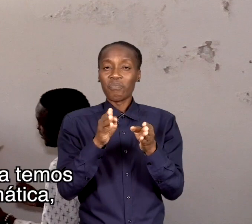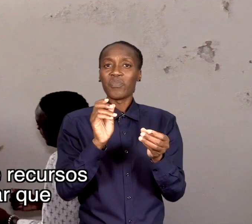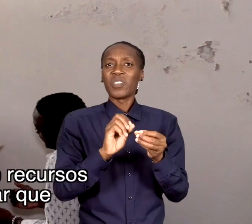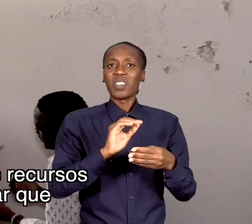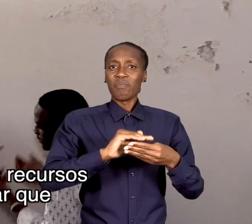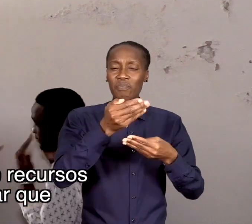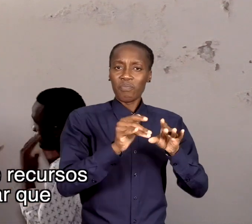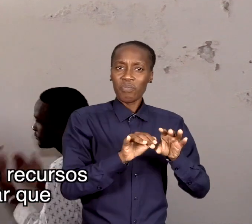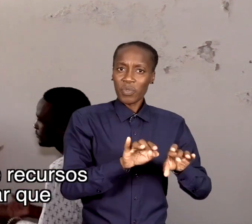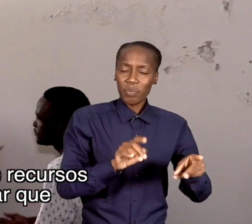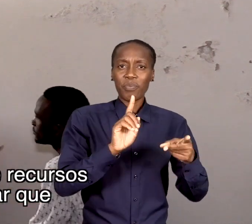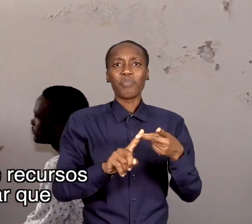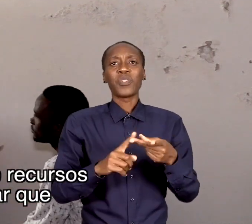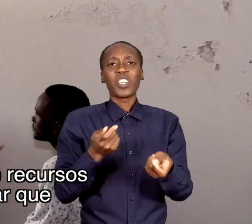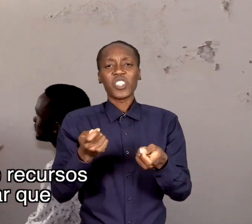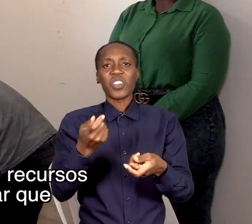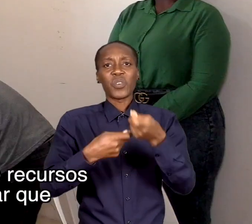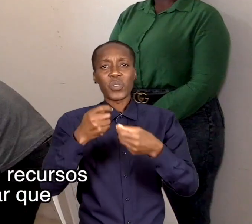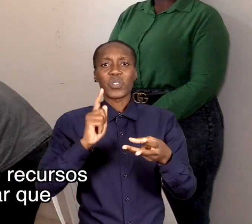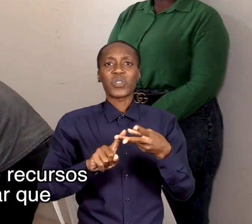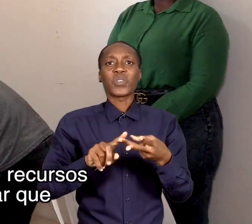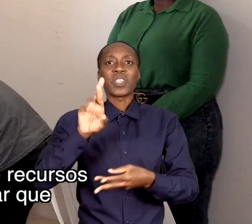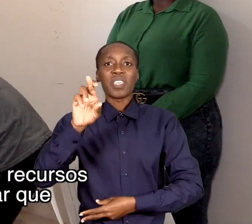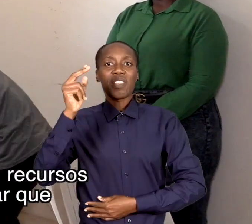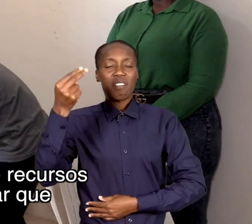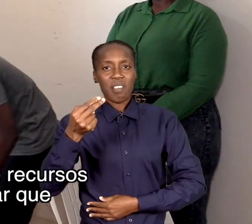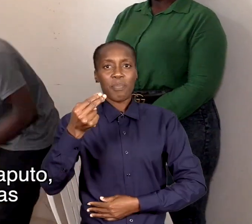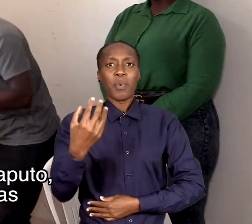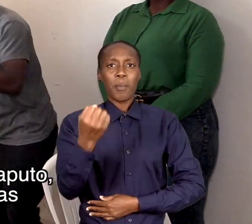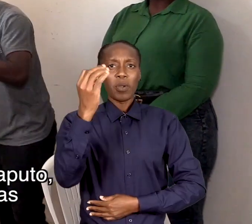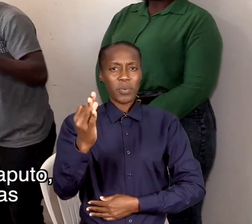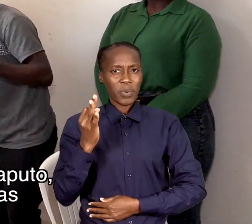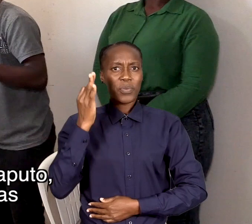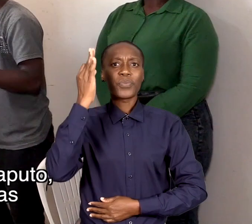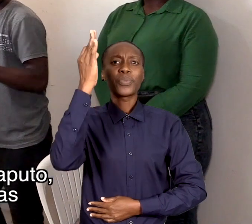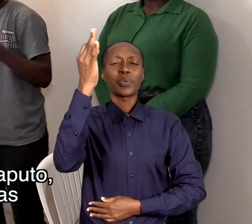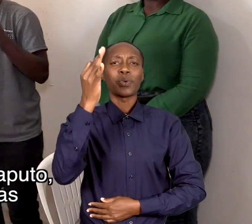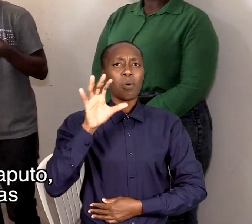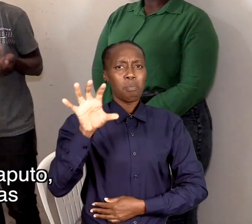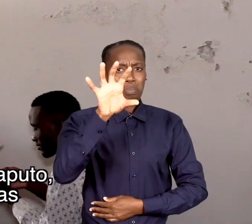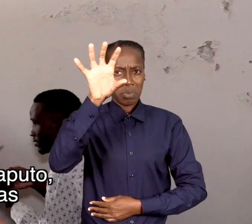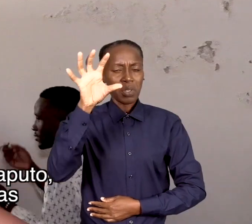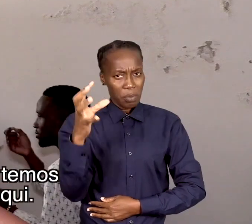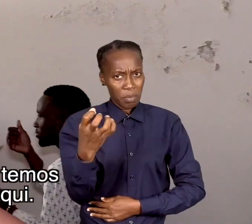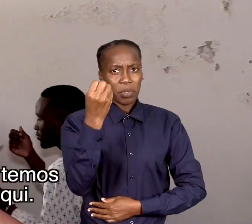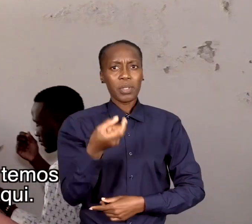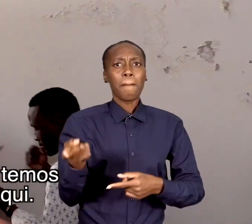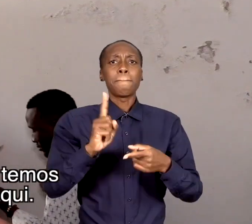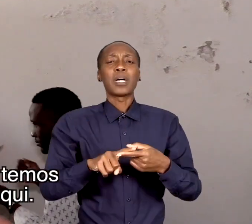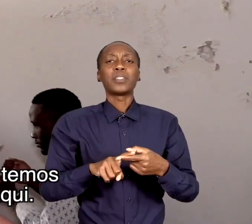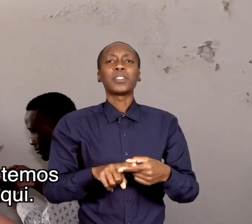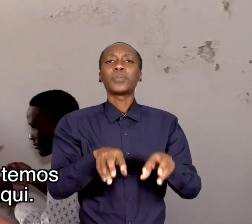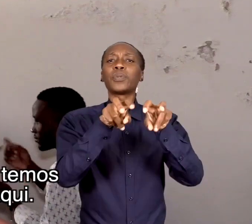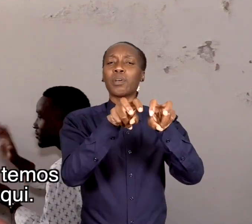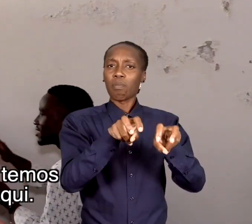negócio, gestão de recursos humanos. Dá para enxergar que o futuro, não apenas em Maputo, mas em outras províncias, teremos